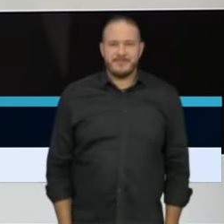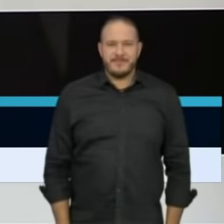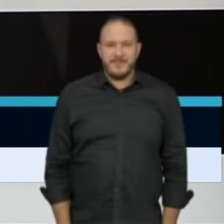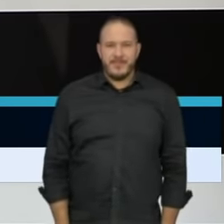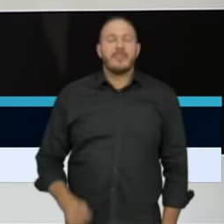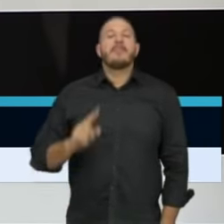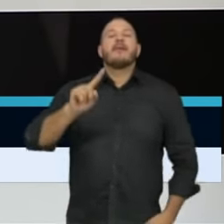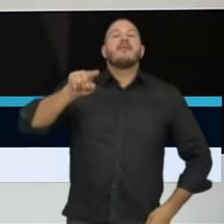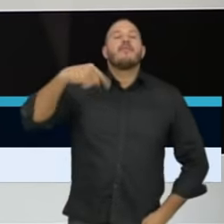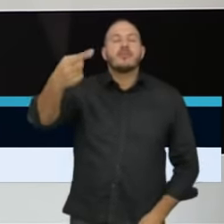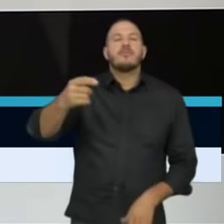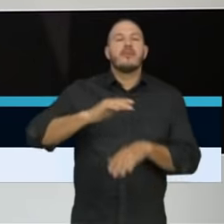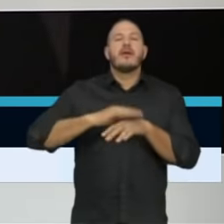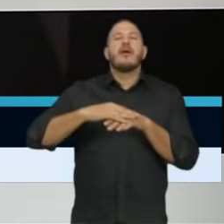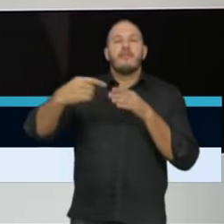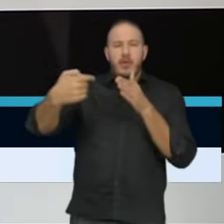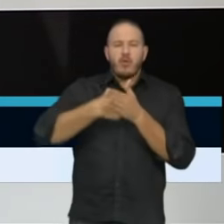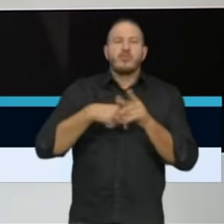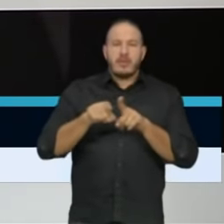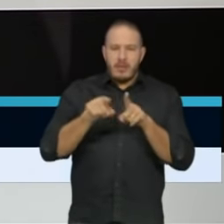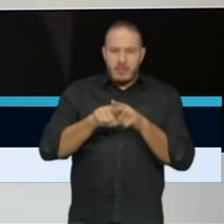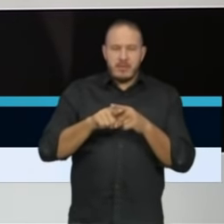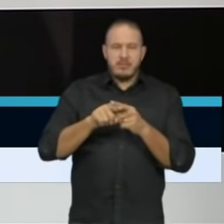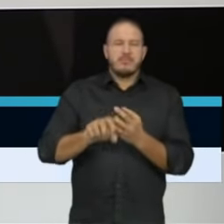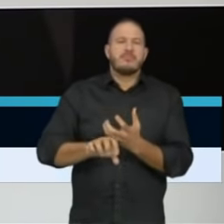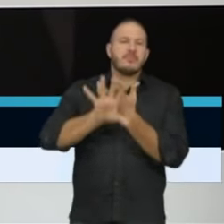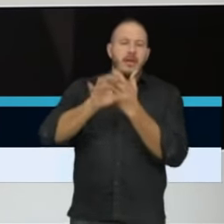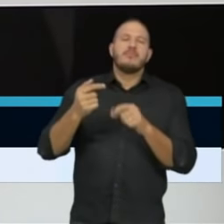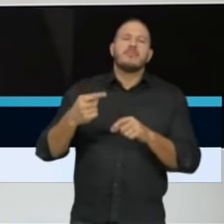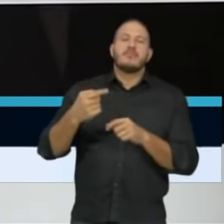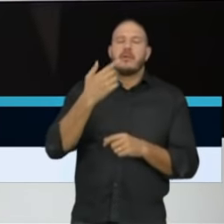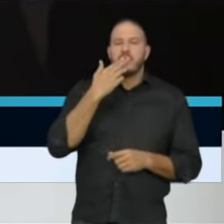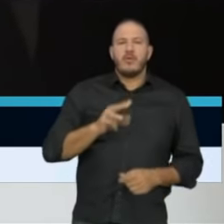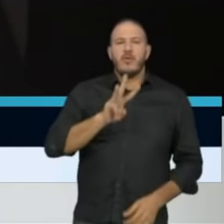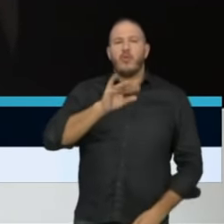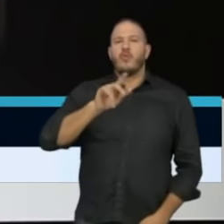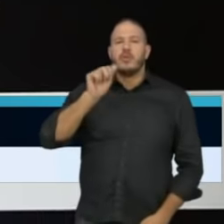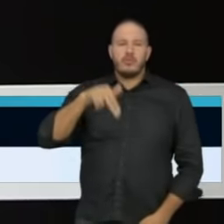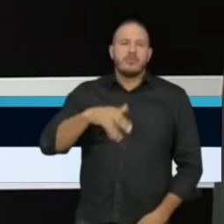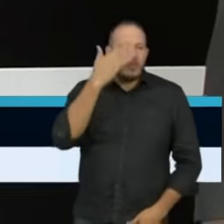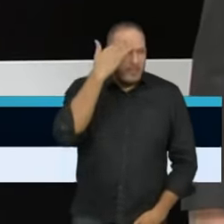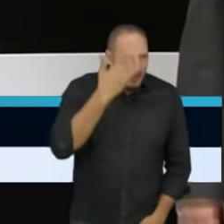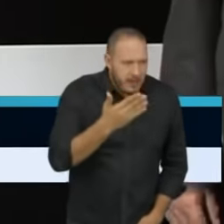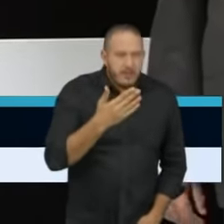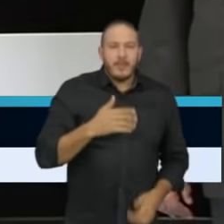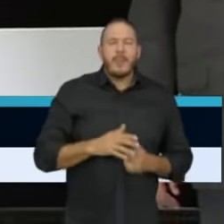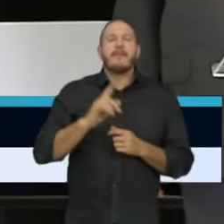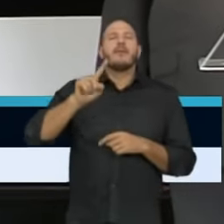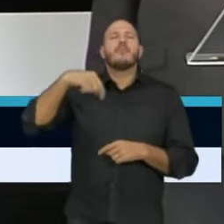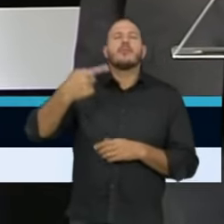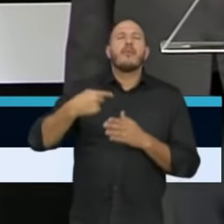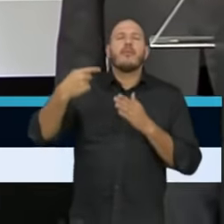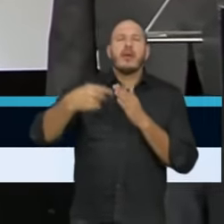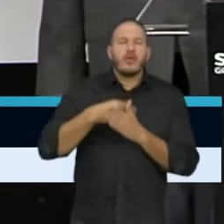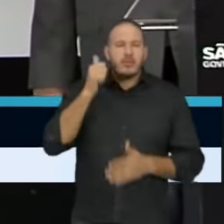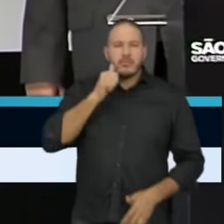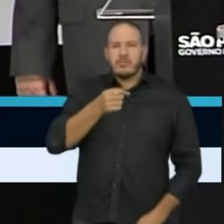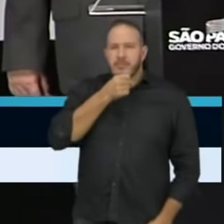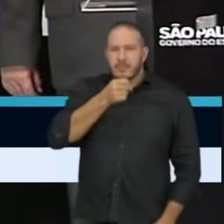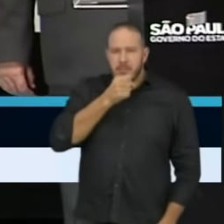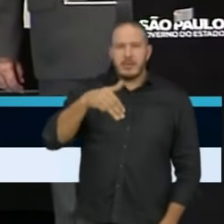é também à distância. Will, mais uma vez, obrigado, peço a sua compreensão. E a próxima pergunta é da jornalista